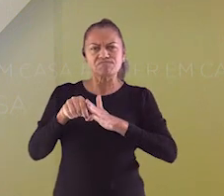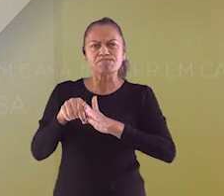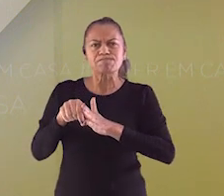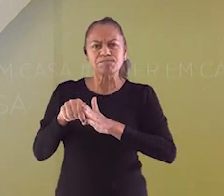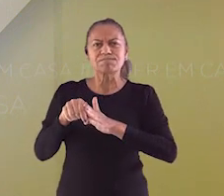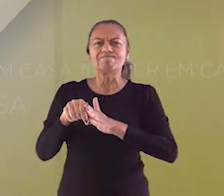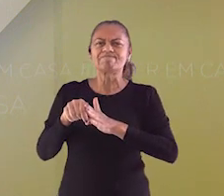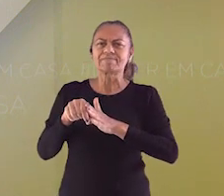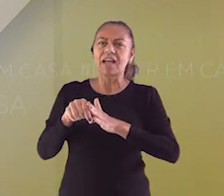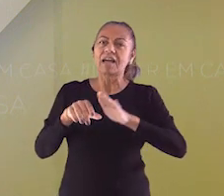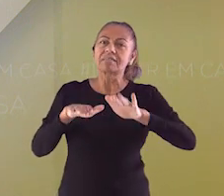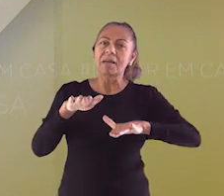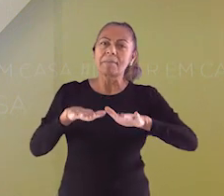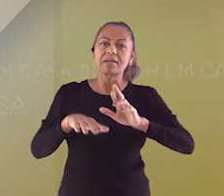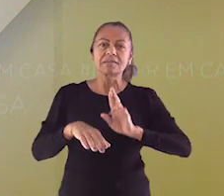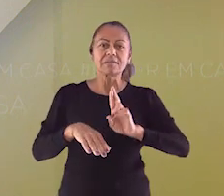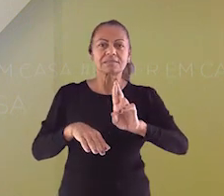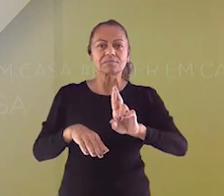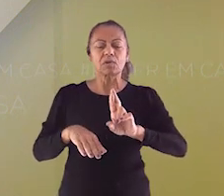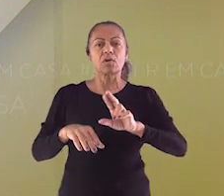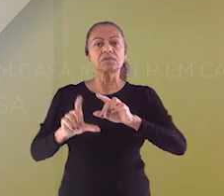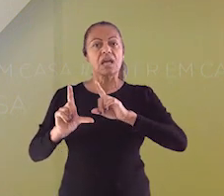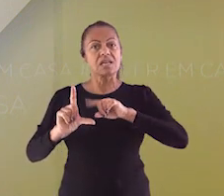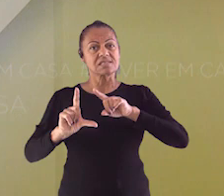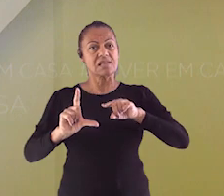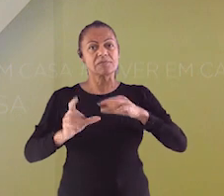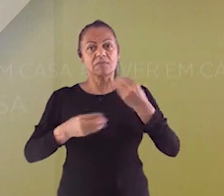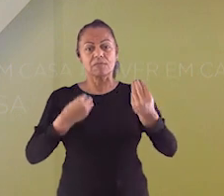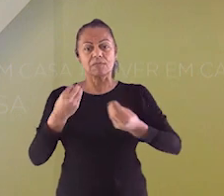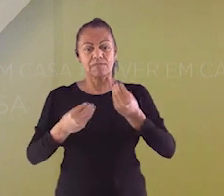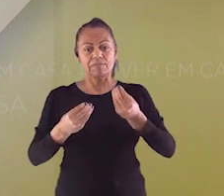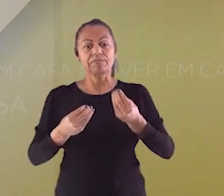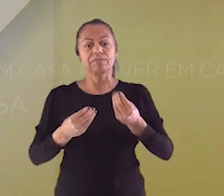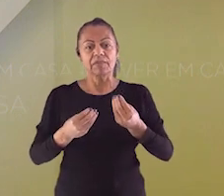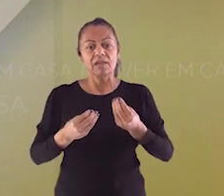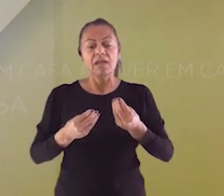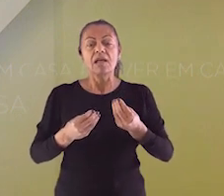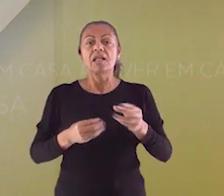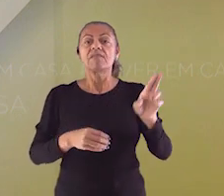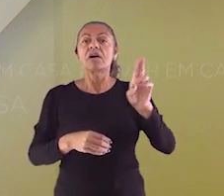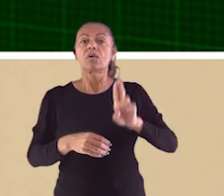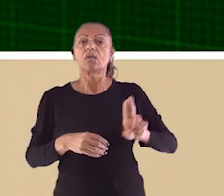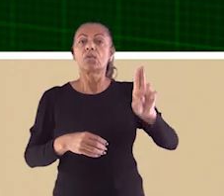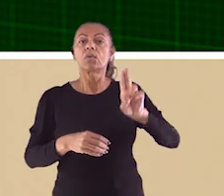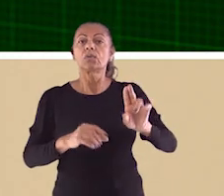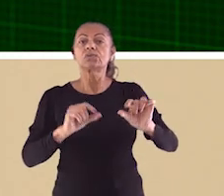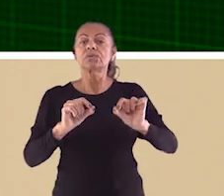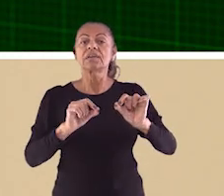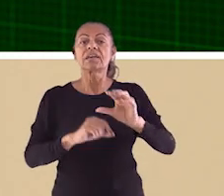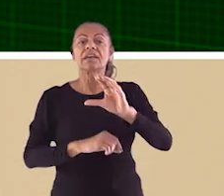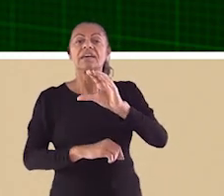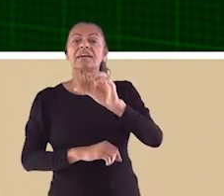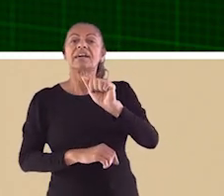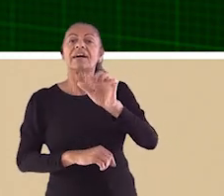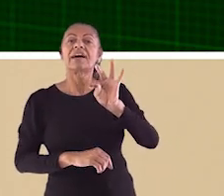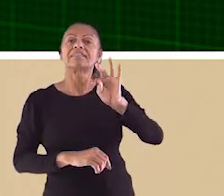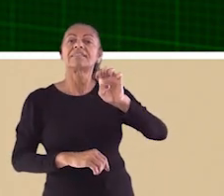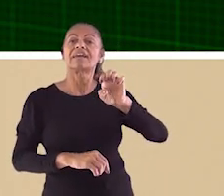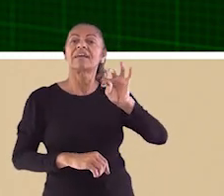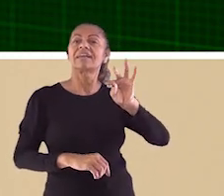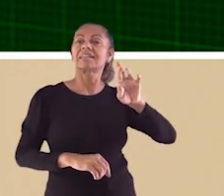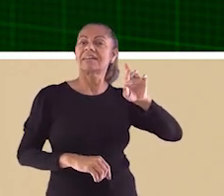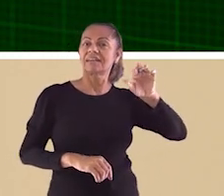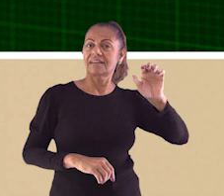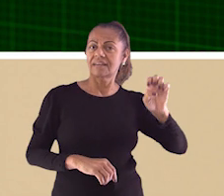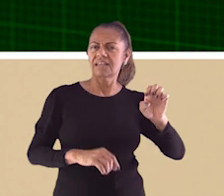pode ser feito de várias formas, e essa forma vai depender do resultado do eletro. As formas mais comuns é